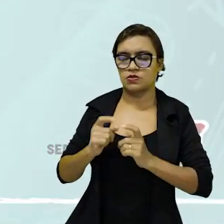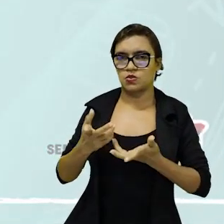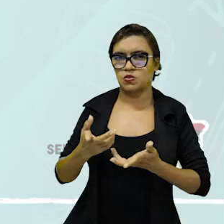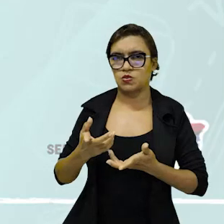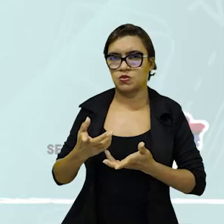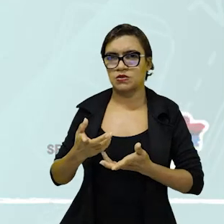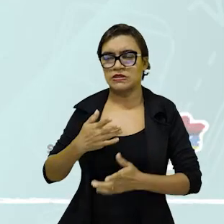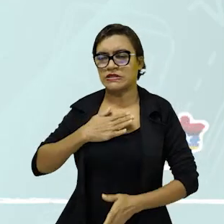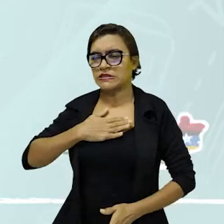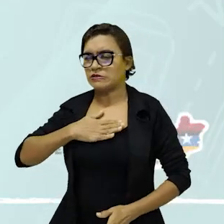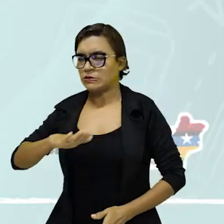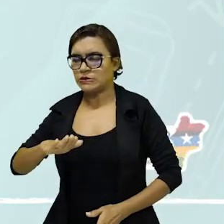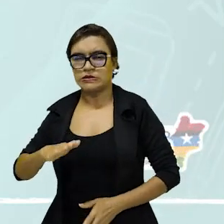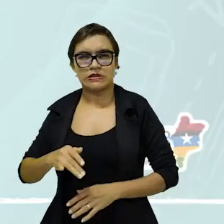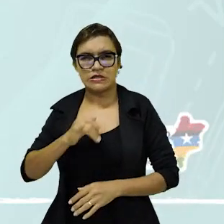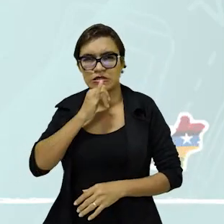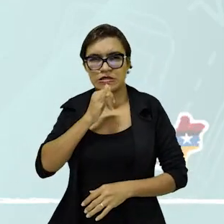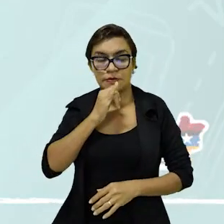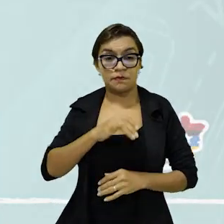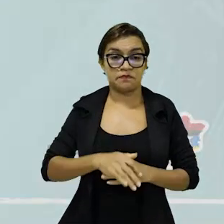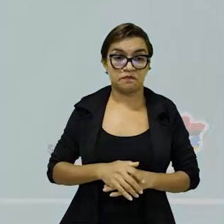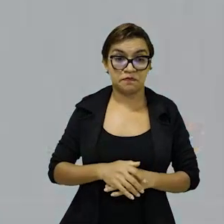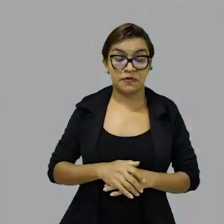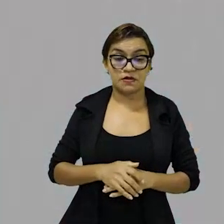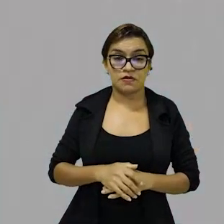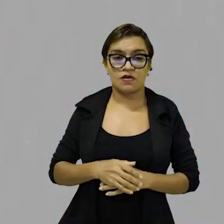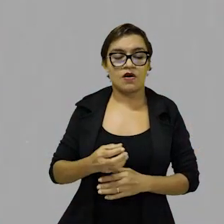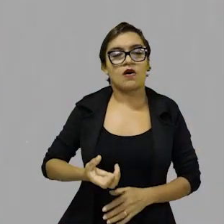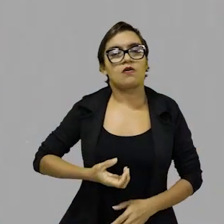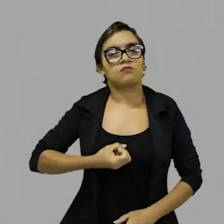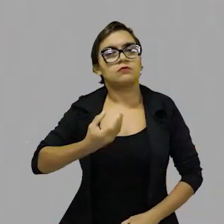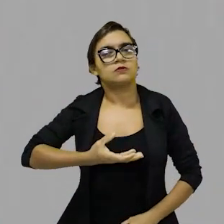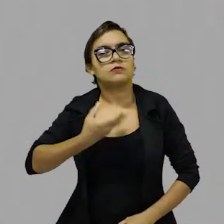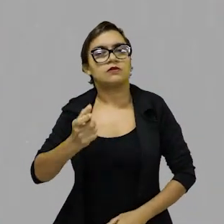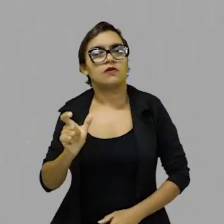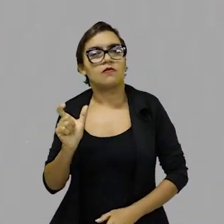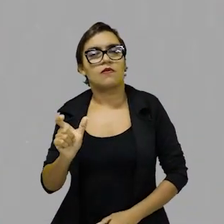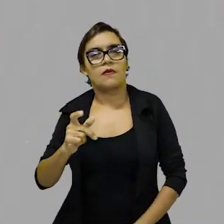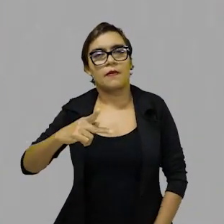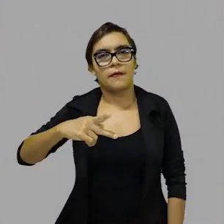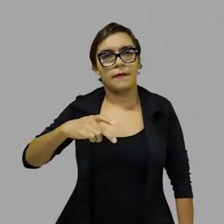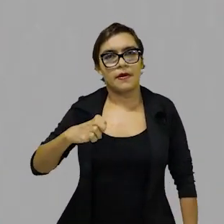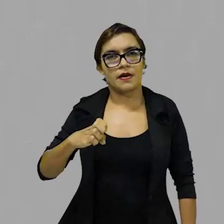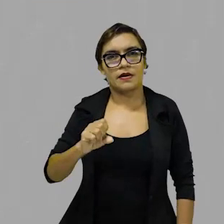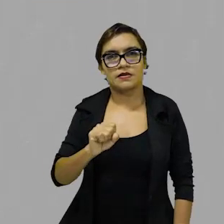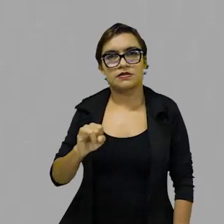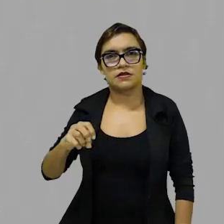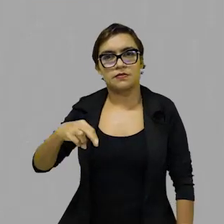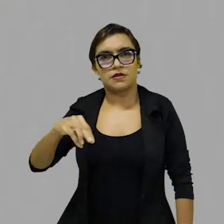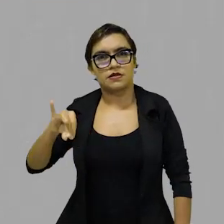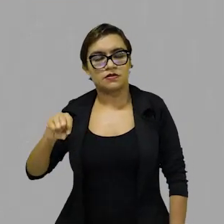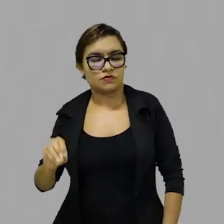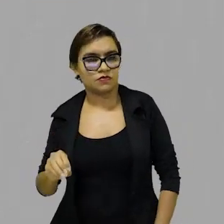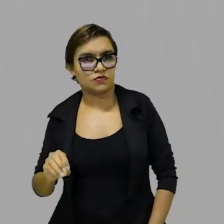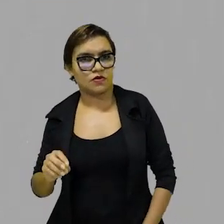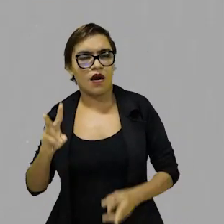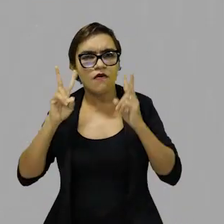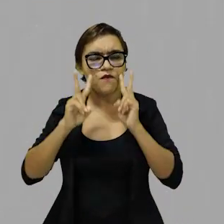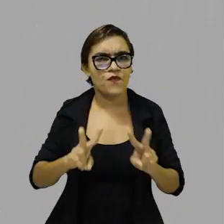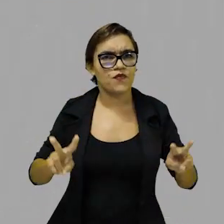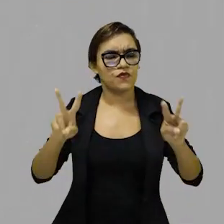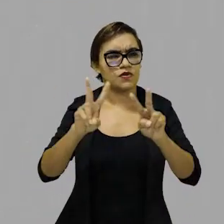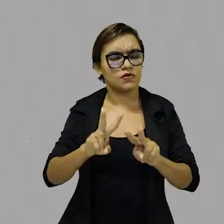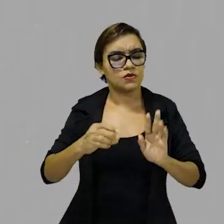gente fosse definir o expressionismo numa palavra específica, pessimismo seria a visão. Então, deixa eu ver se eu entendi.